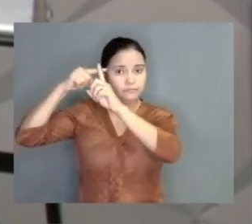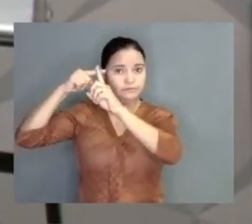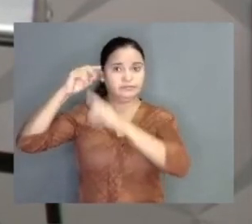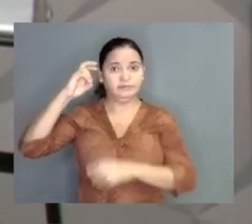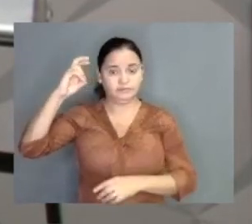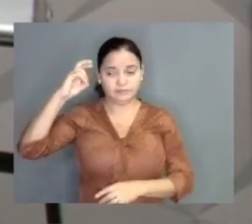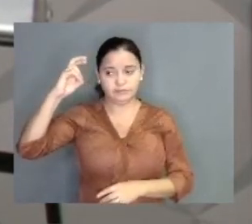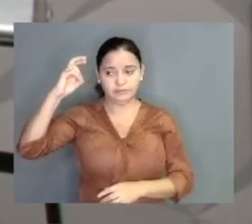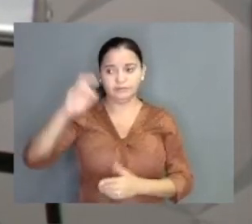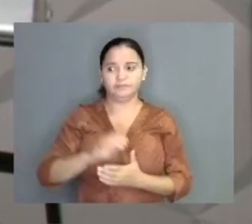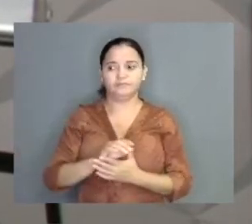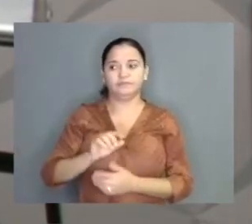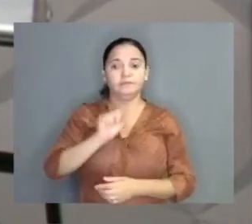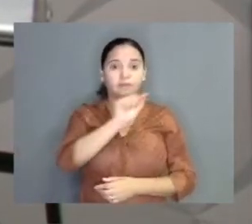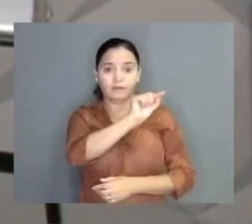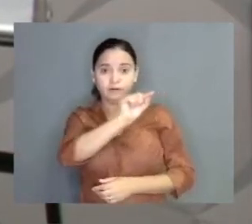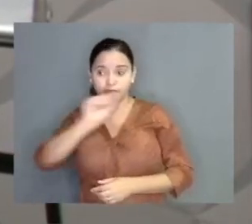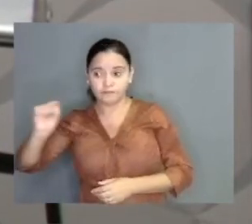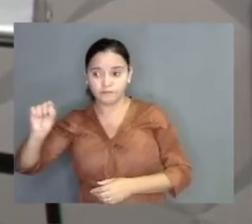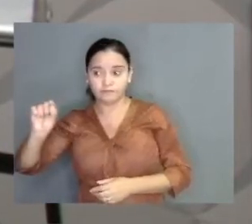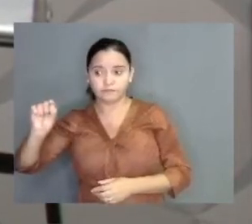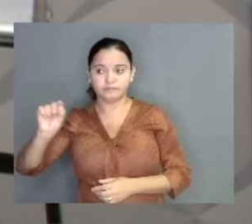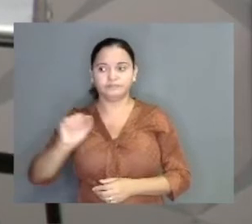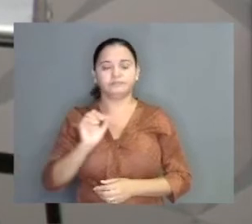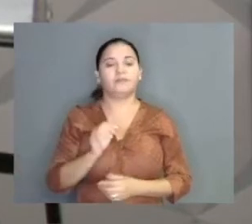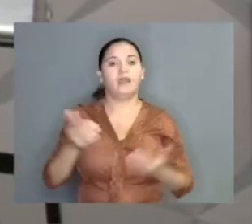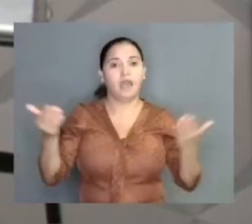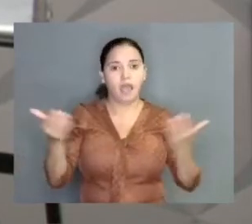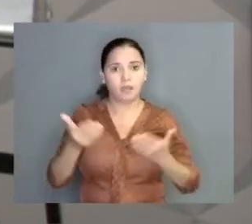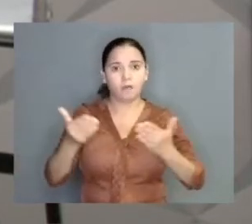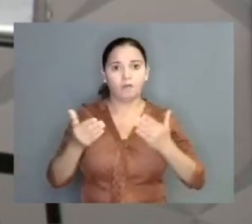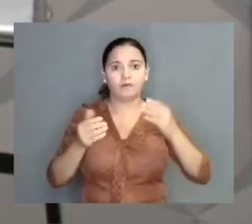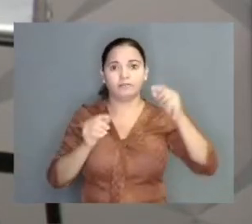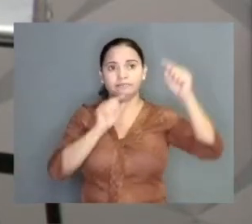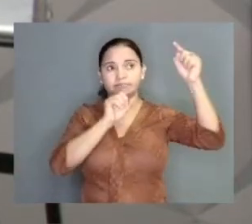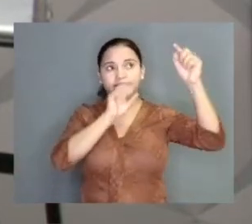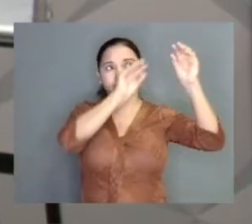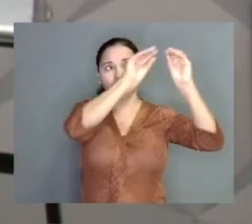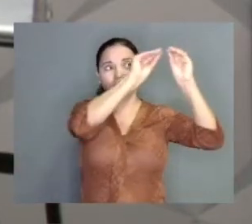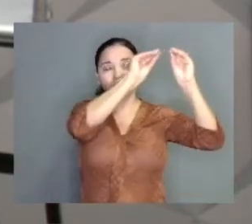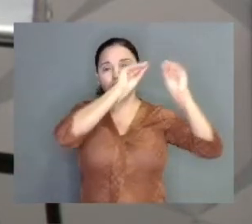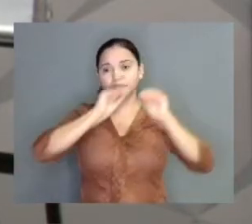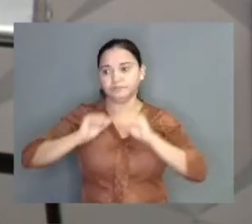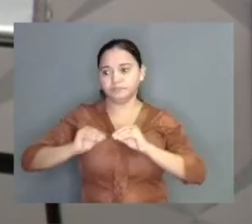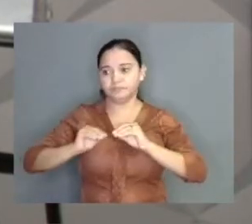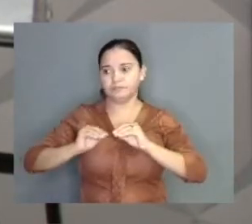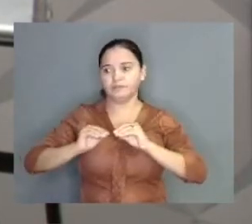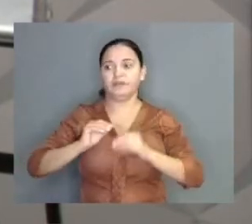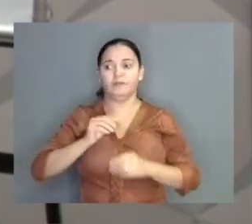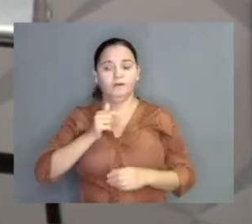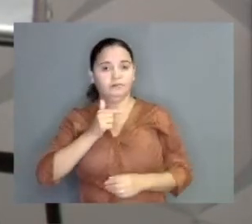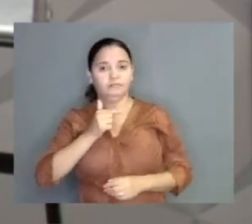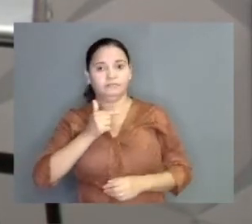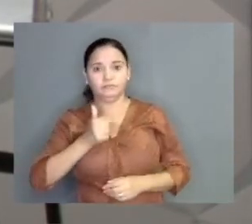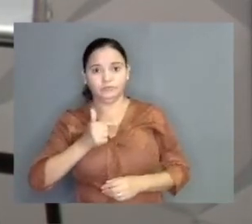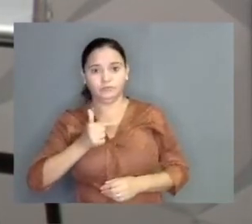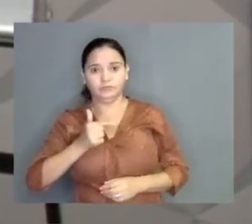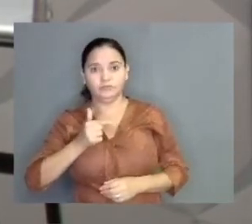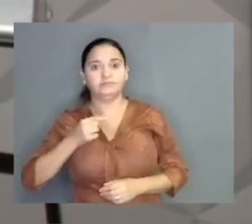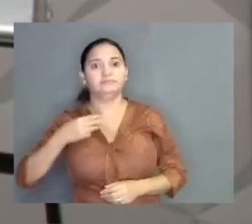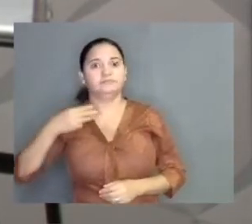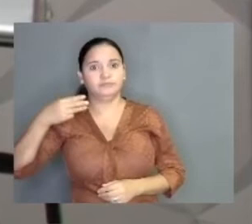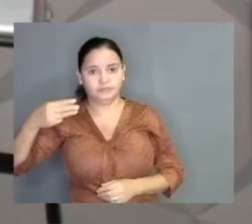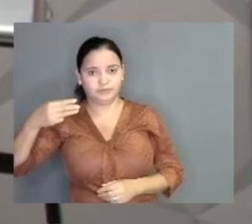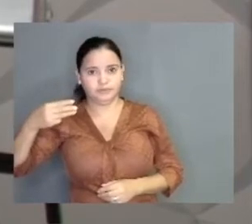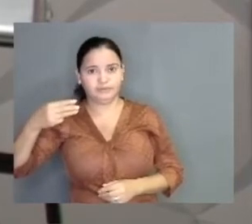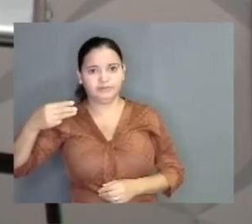quem? Quem está em cima vai para baixo. Pronto. E aqui a gente resolve normal a